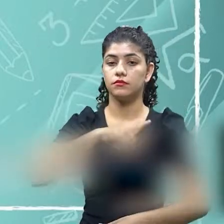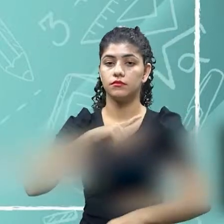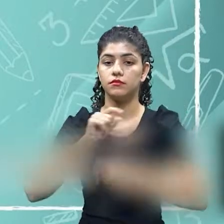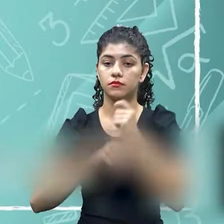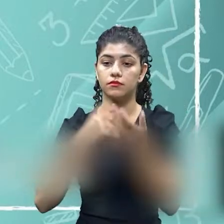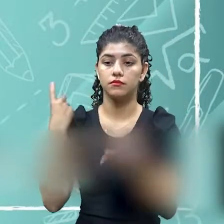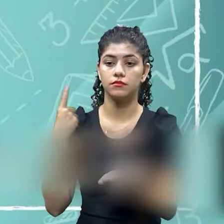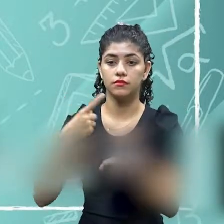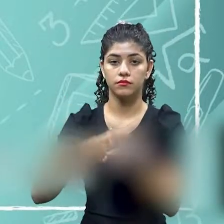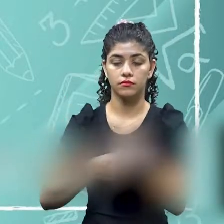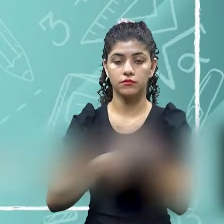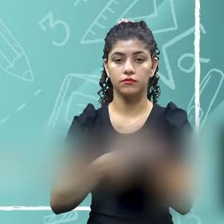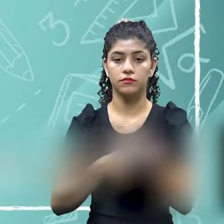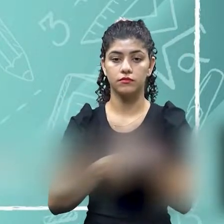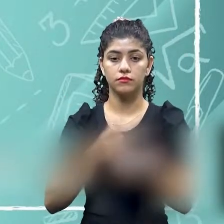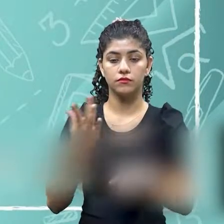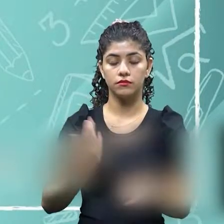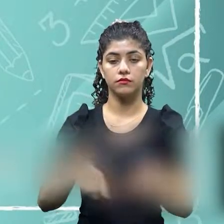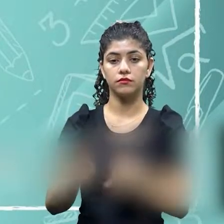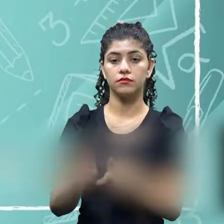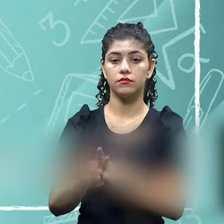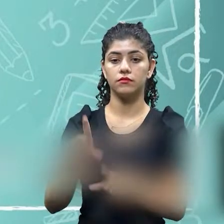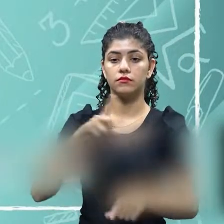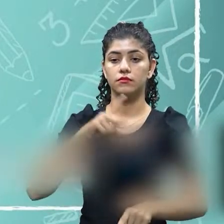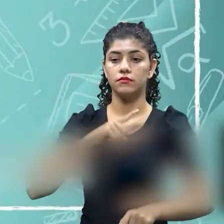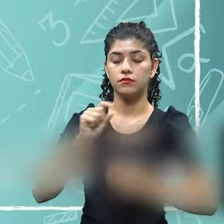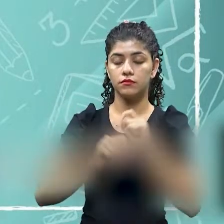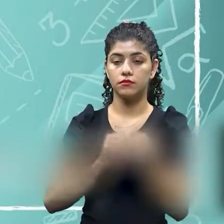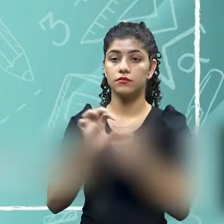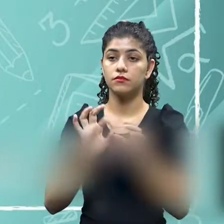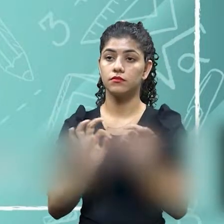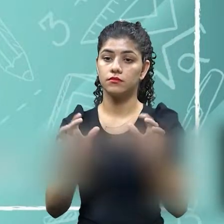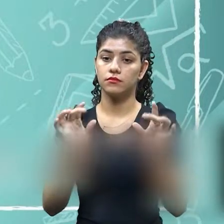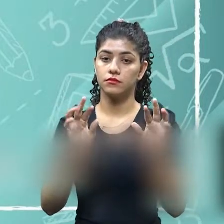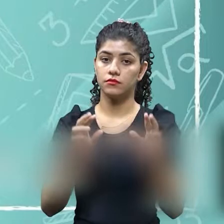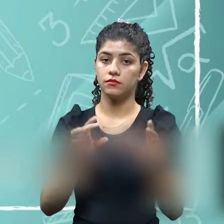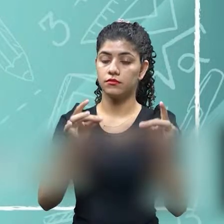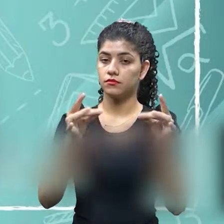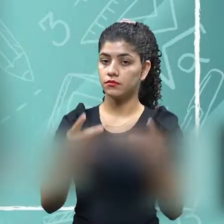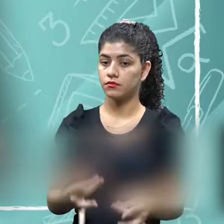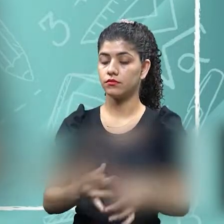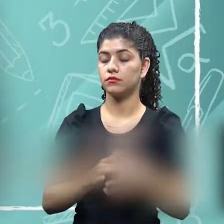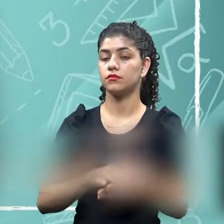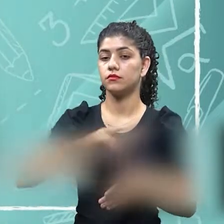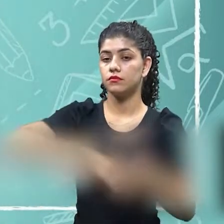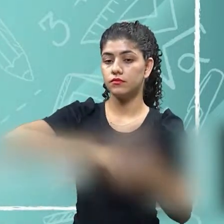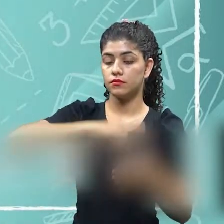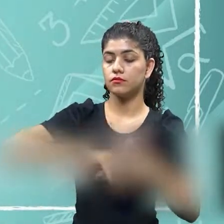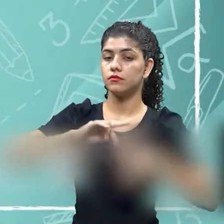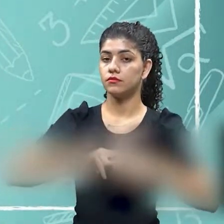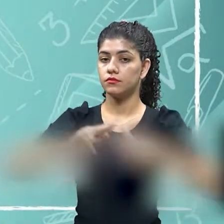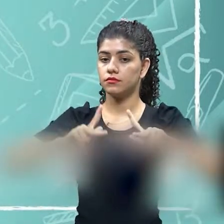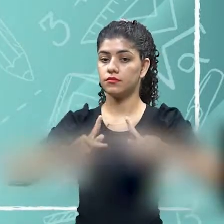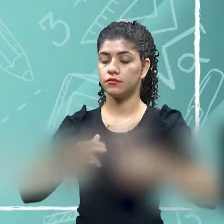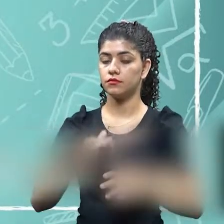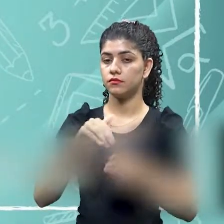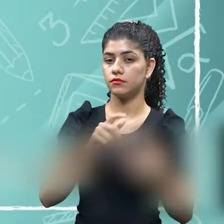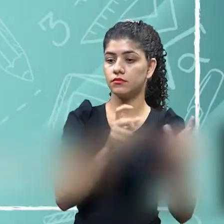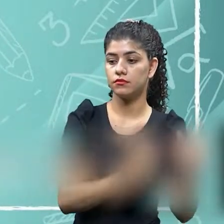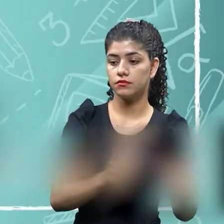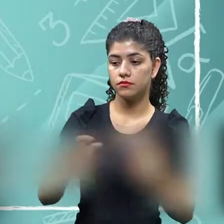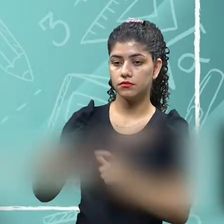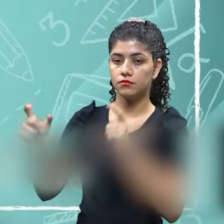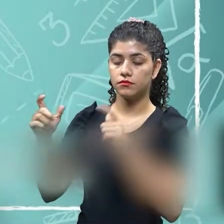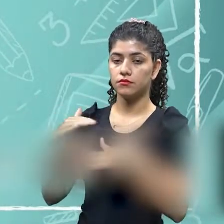nações, temos os acordos dos blocos econômicos, mas também temos as particularidades. Então, toda a questão de documentação vai ser